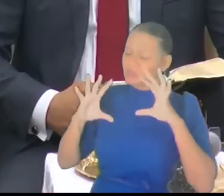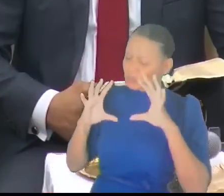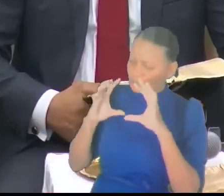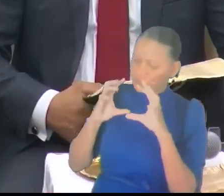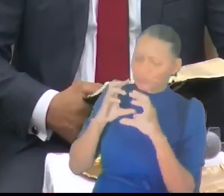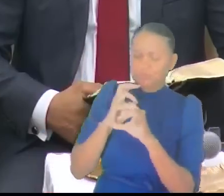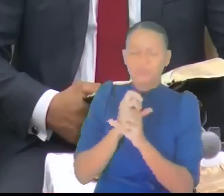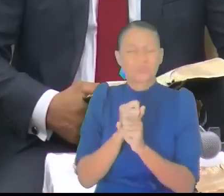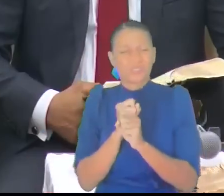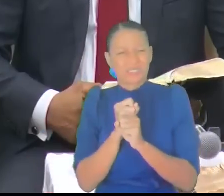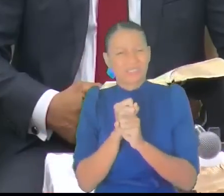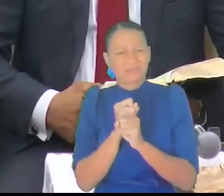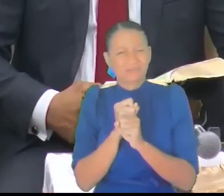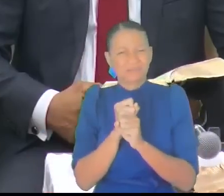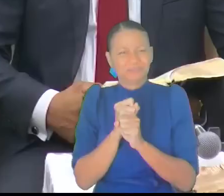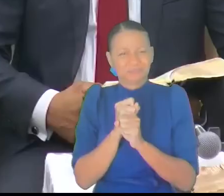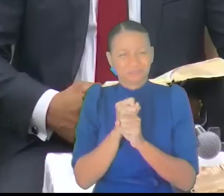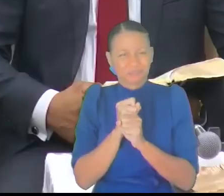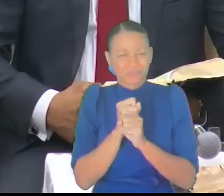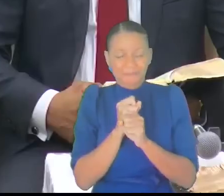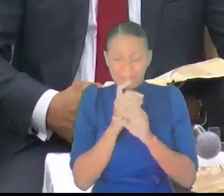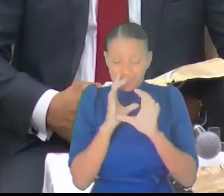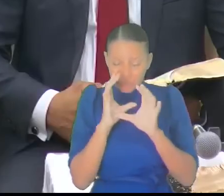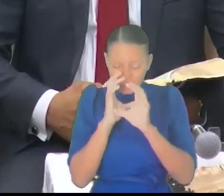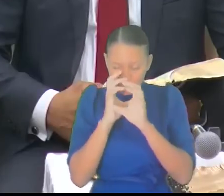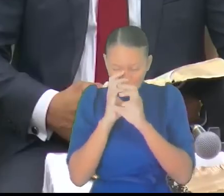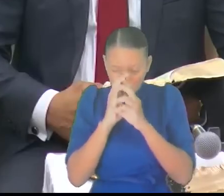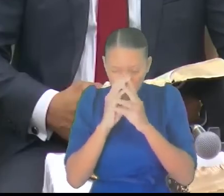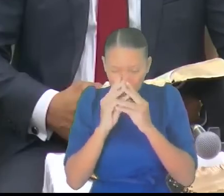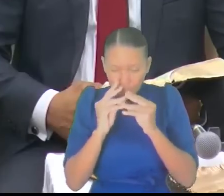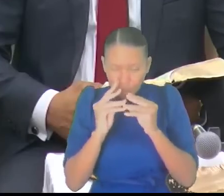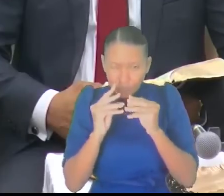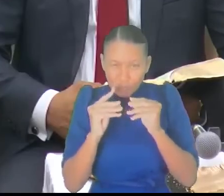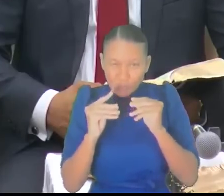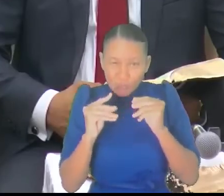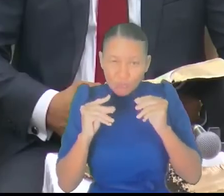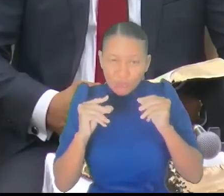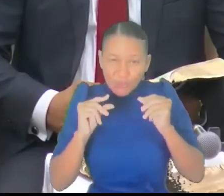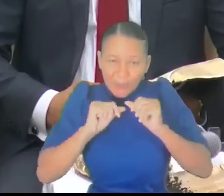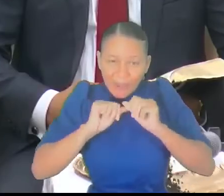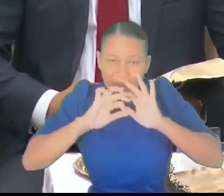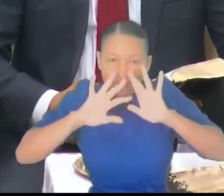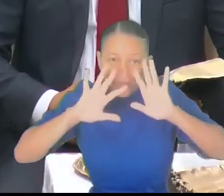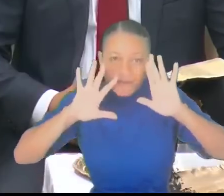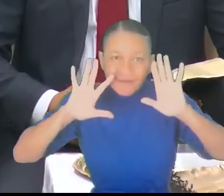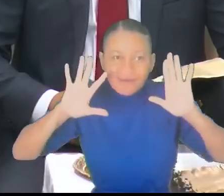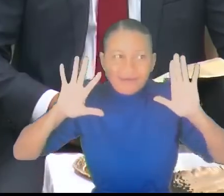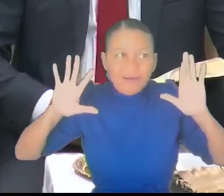de escuridão, saindo da escuridão e entrando na luz